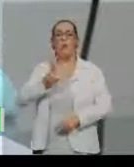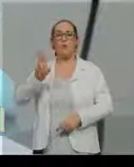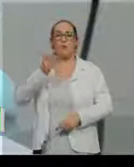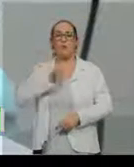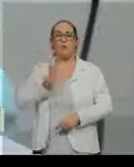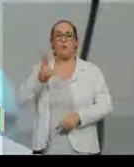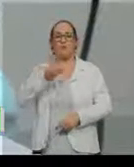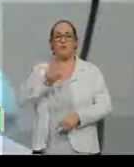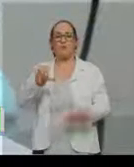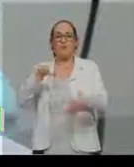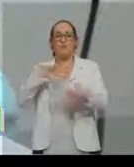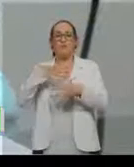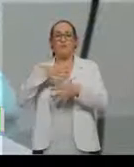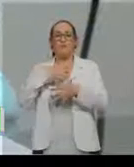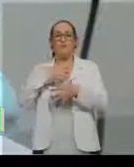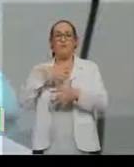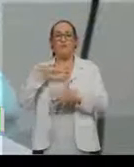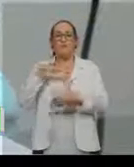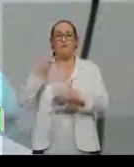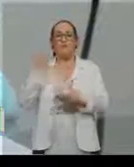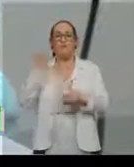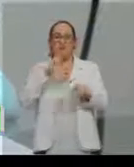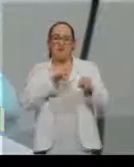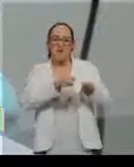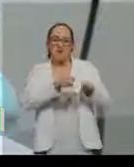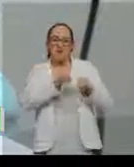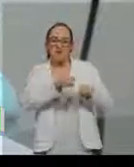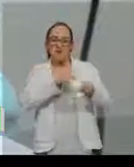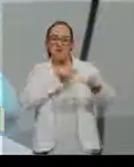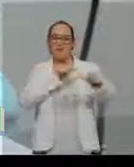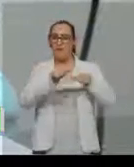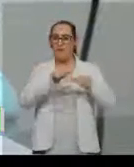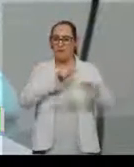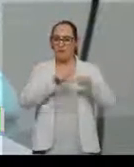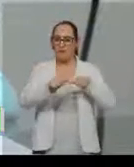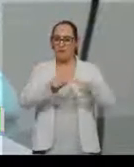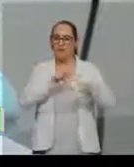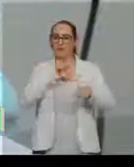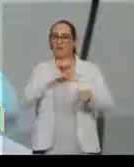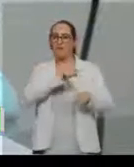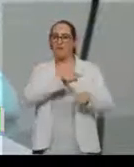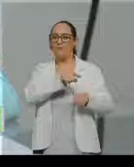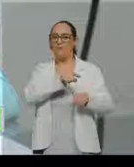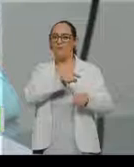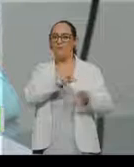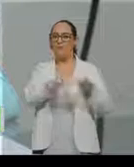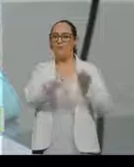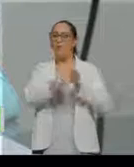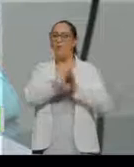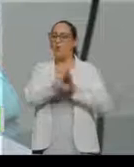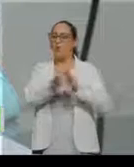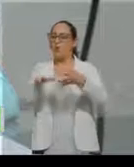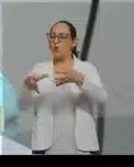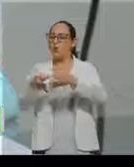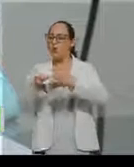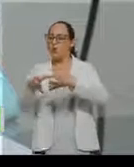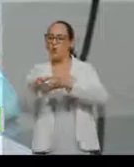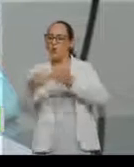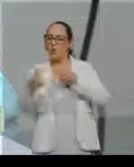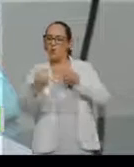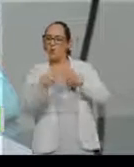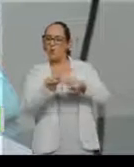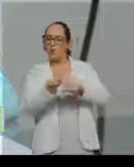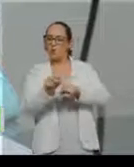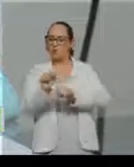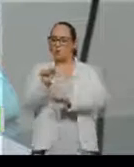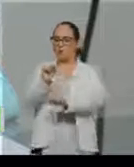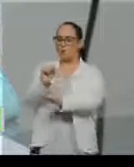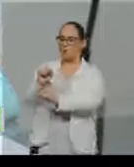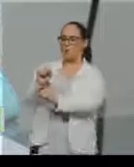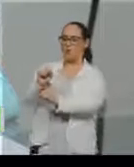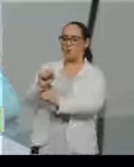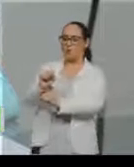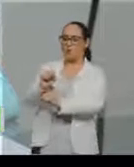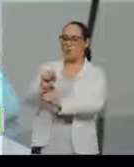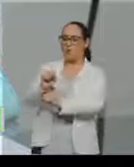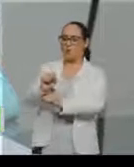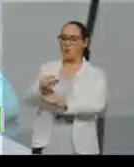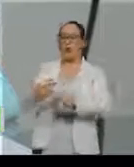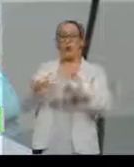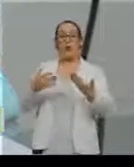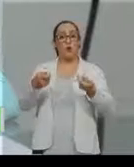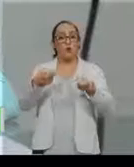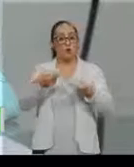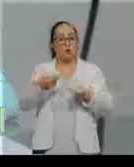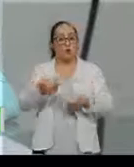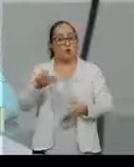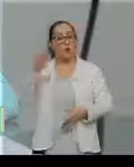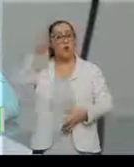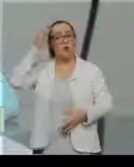de disciplinar o trabalhador, de impedir a grande oposição, né? Então, a gente precisa reconhecer que